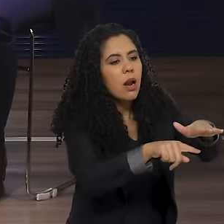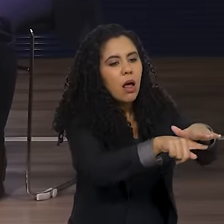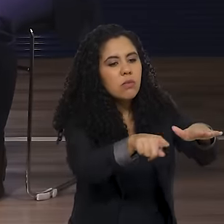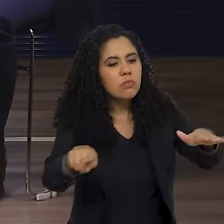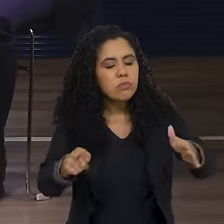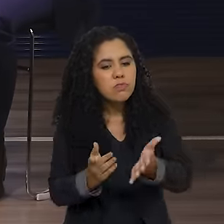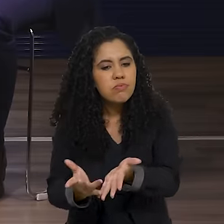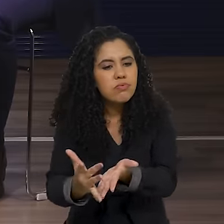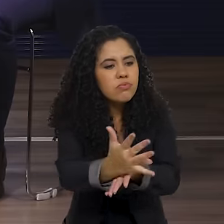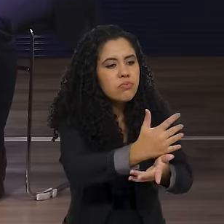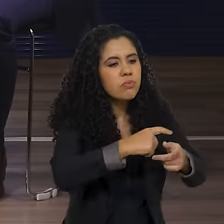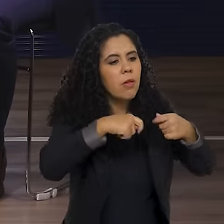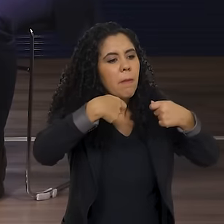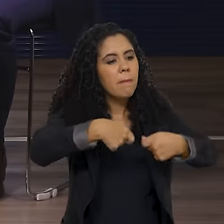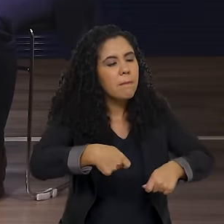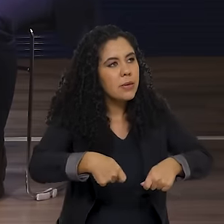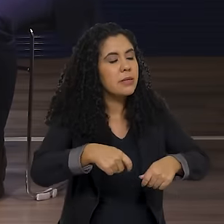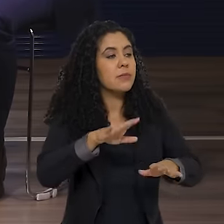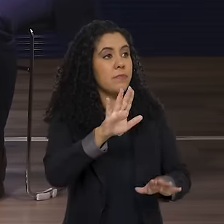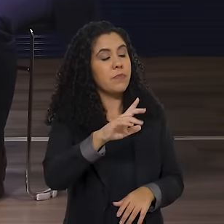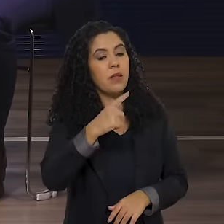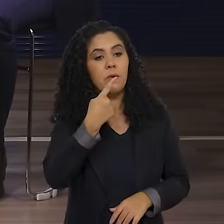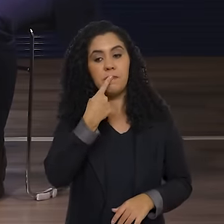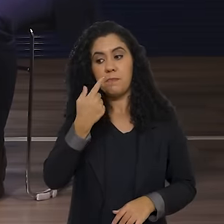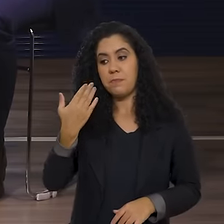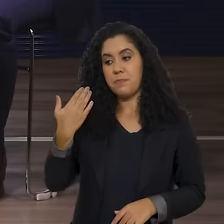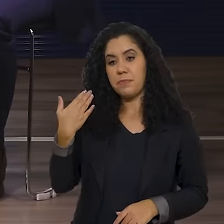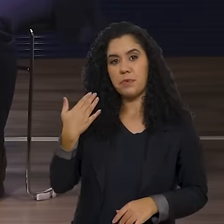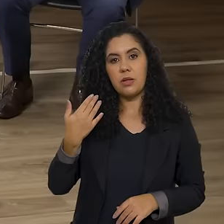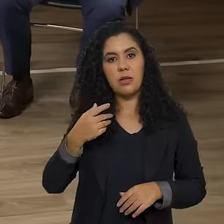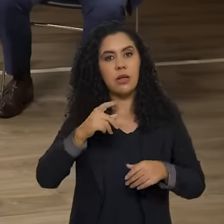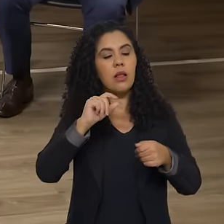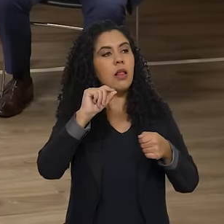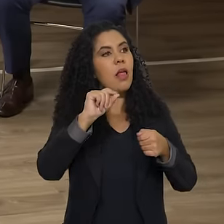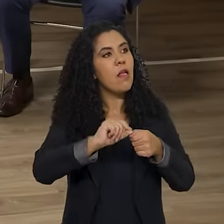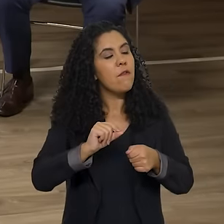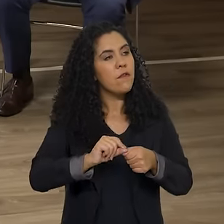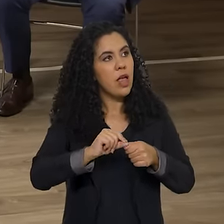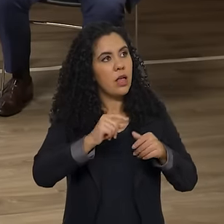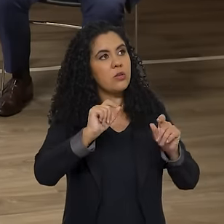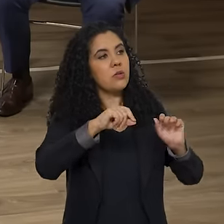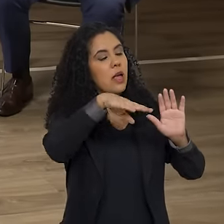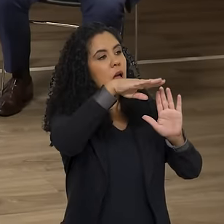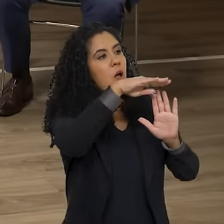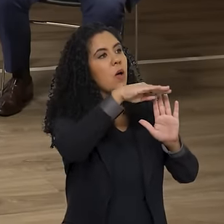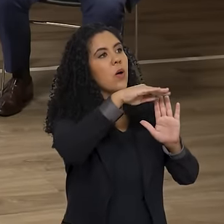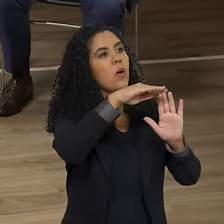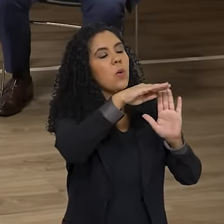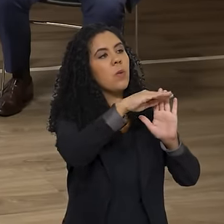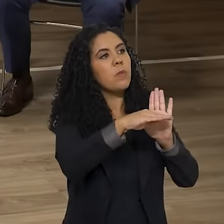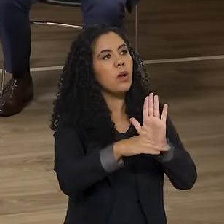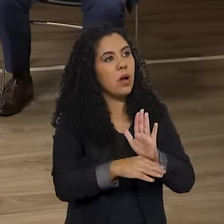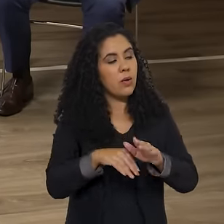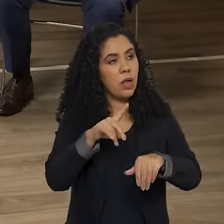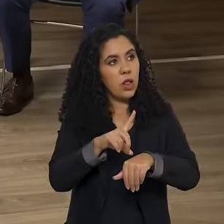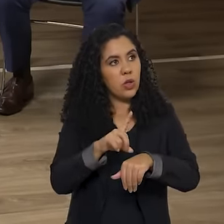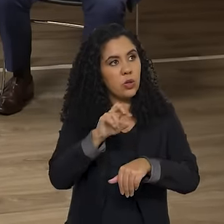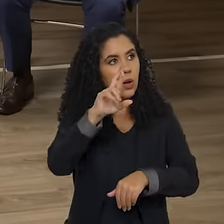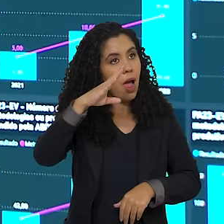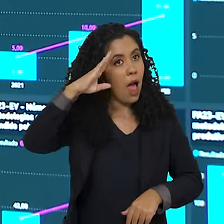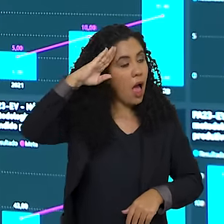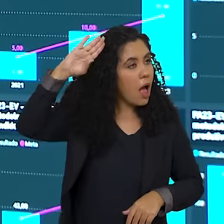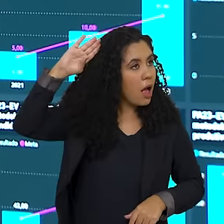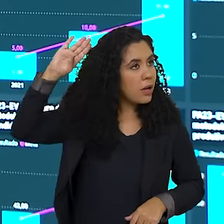para o desenvolvimento tecnológico. E um deles foi recentemente feito no programa de doutorado acadêmico para